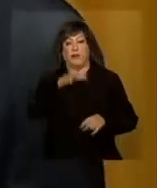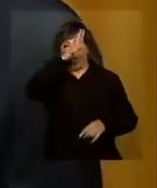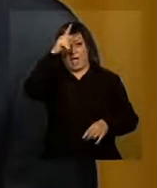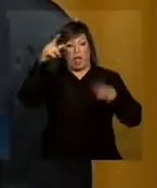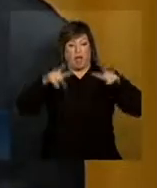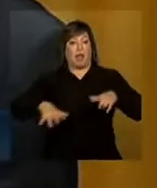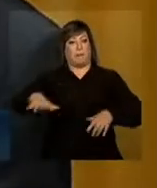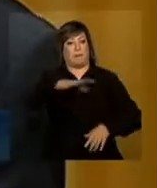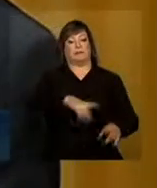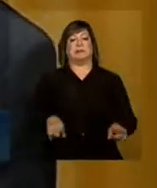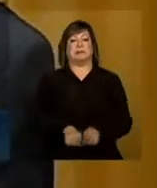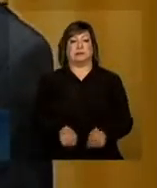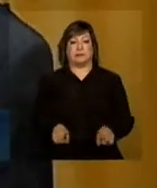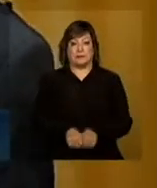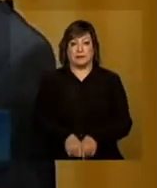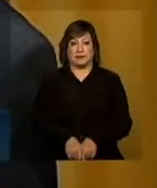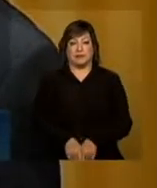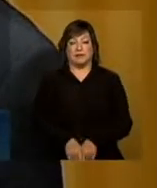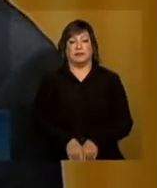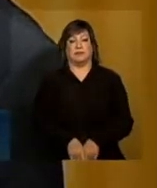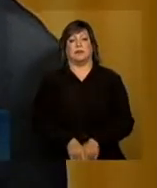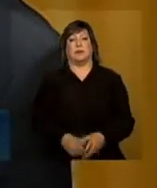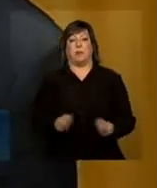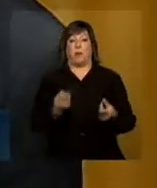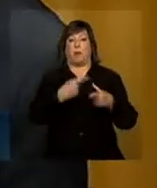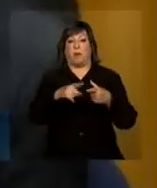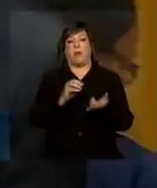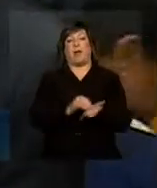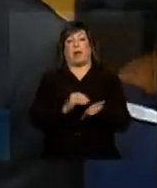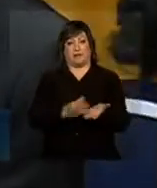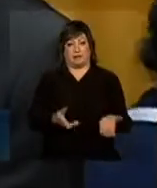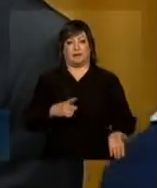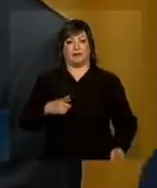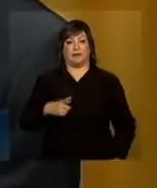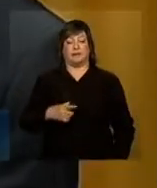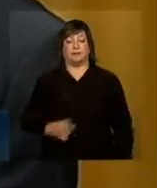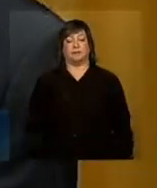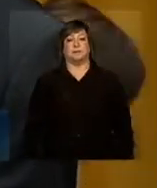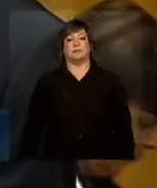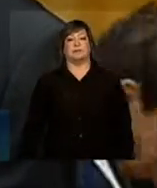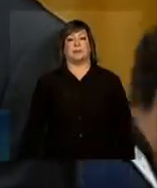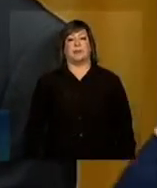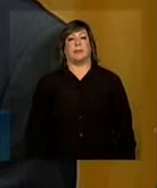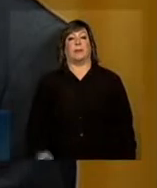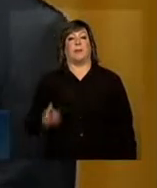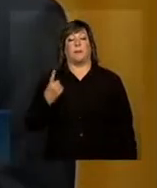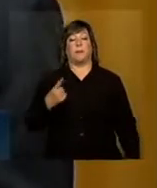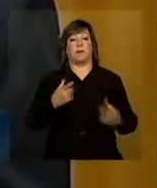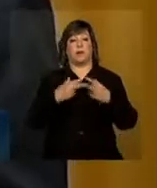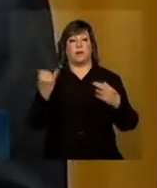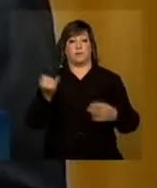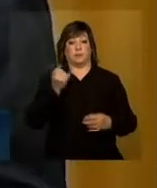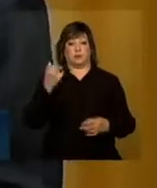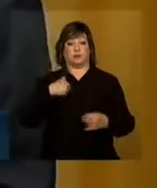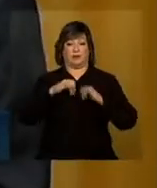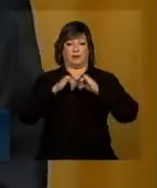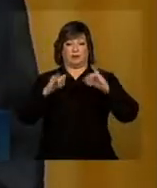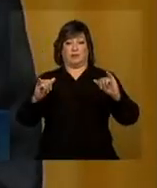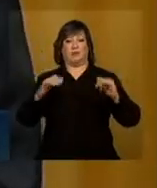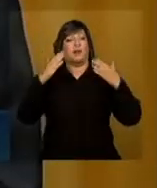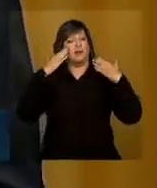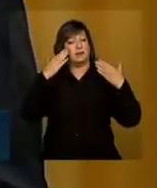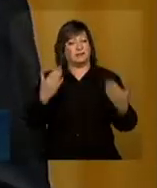estruturais são grandes. Um destaque, quero aqui usar esse dado para